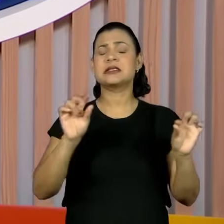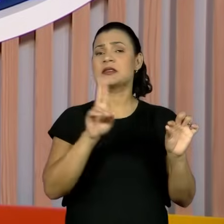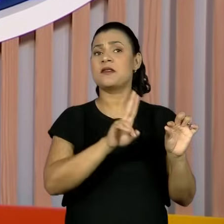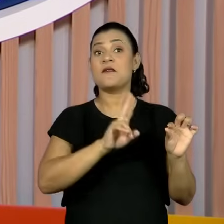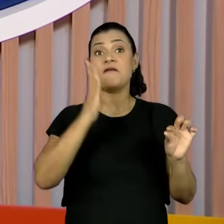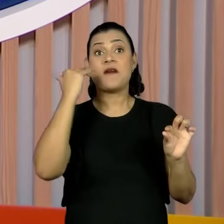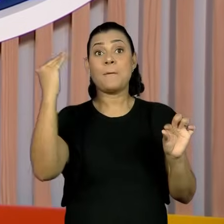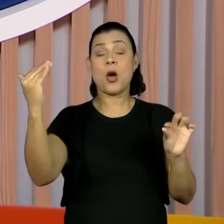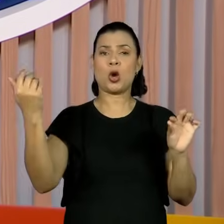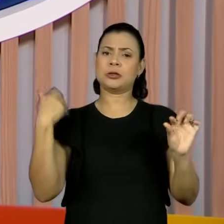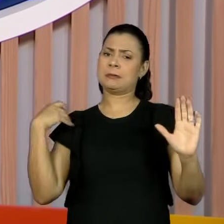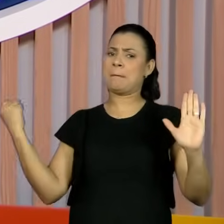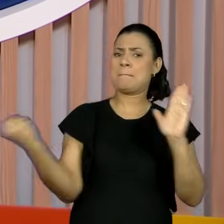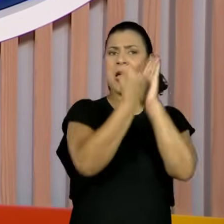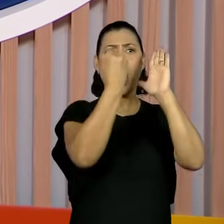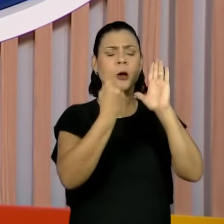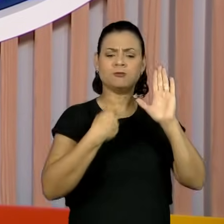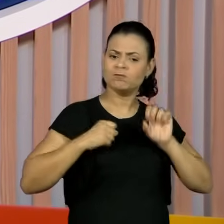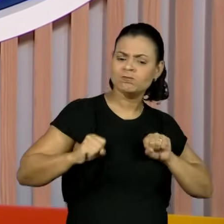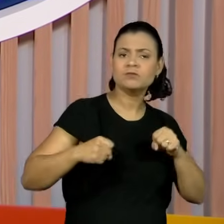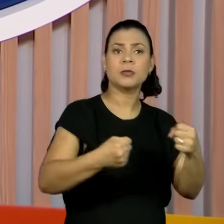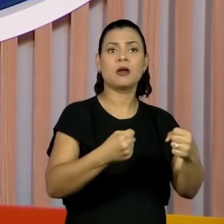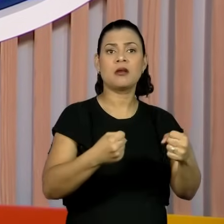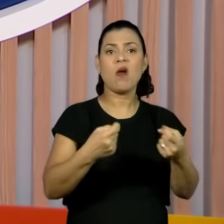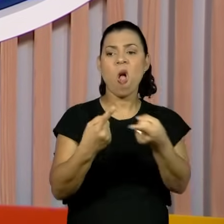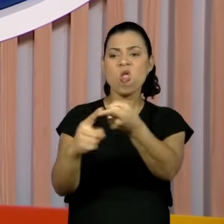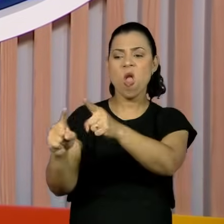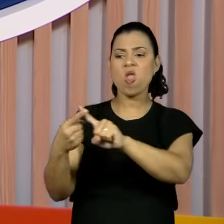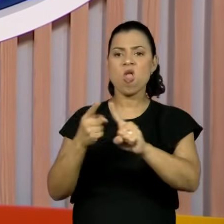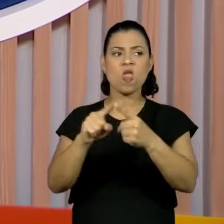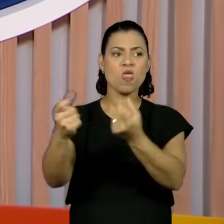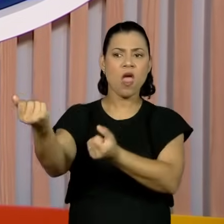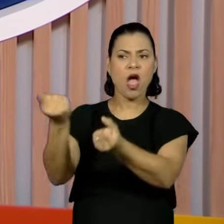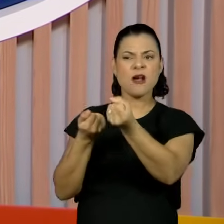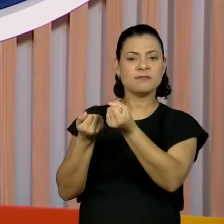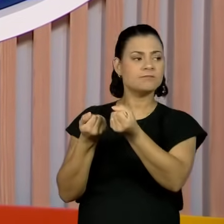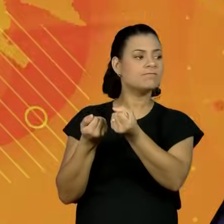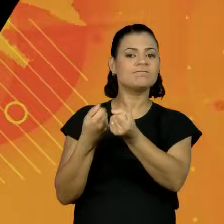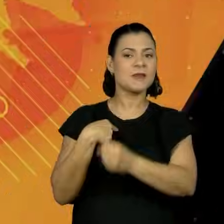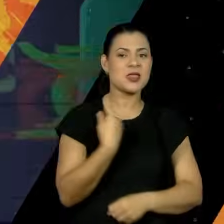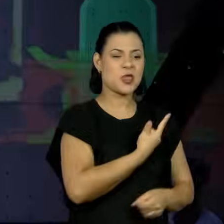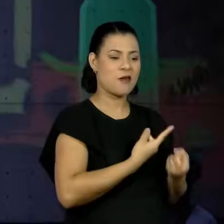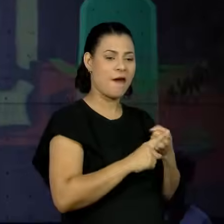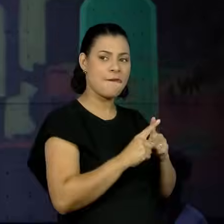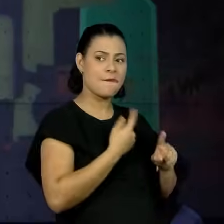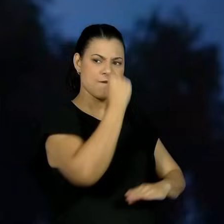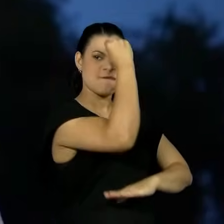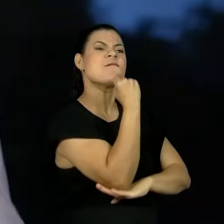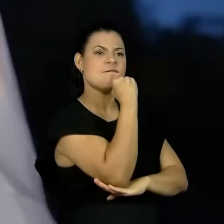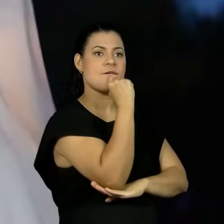de guerra. Eles combinaram de nos matar, mas a gente combinamos de não morrer.